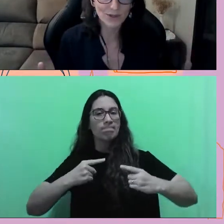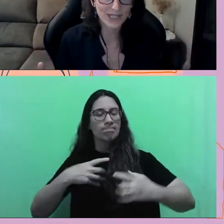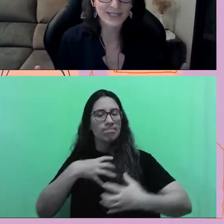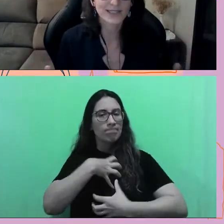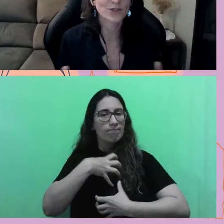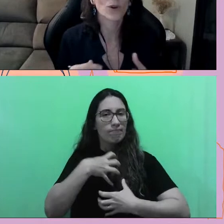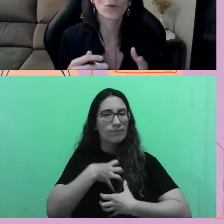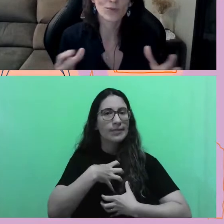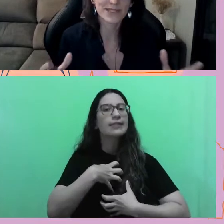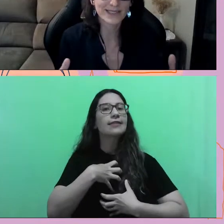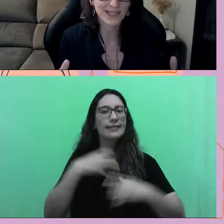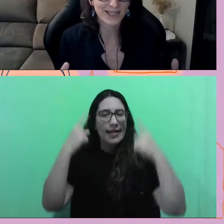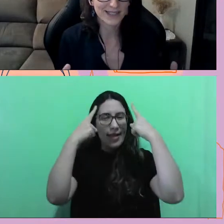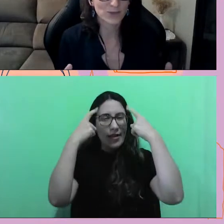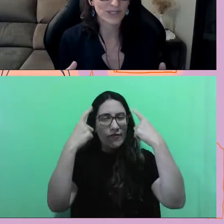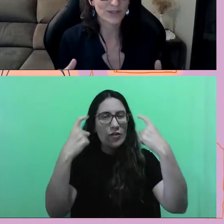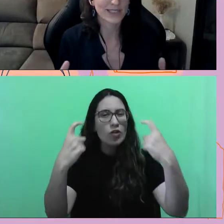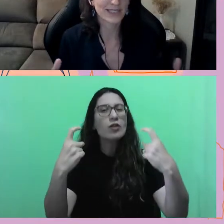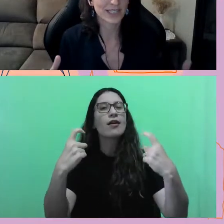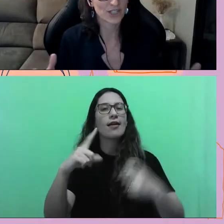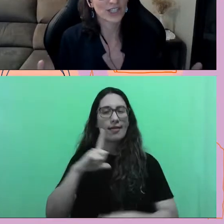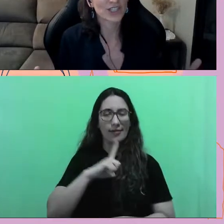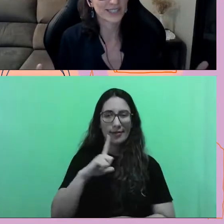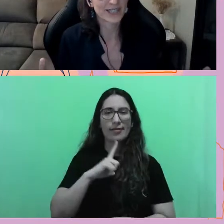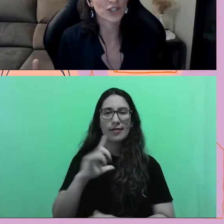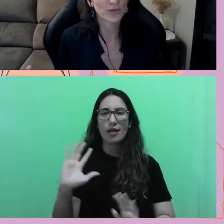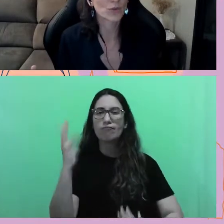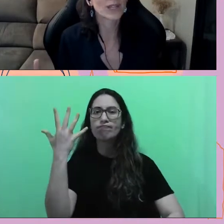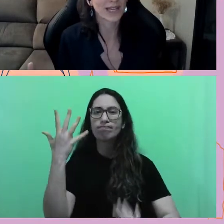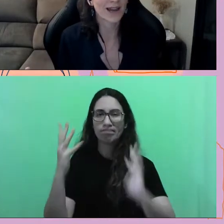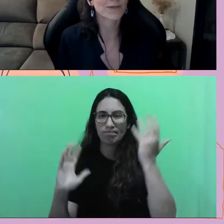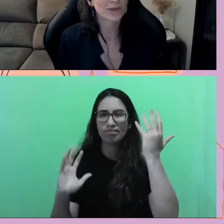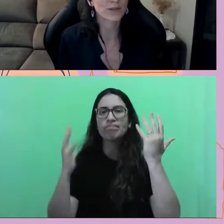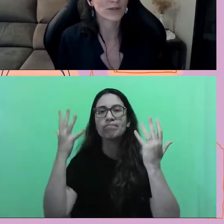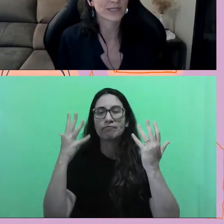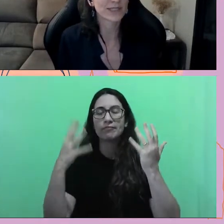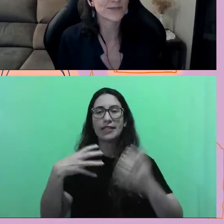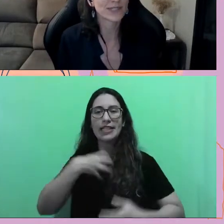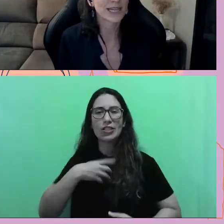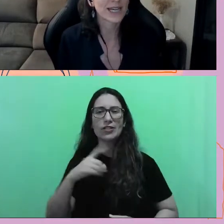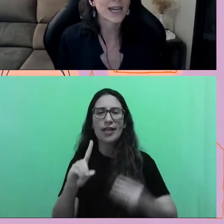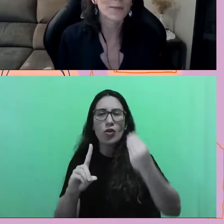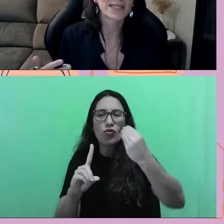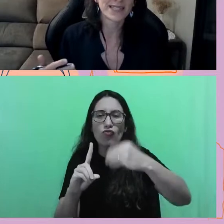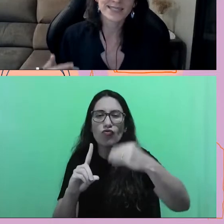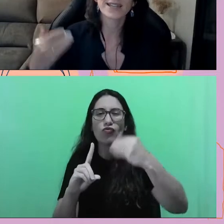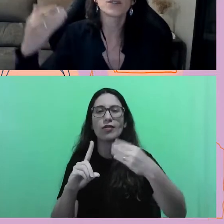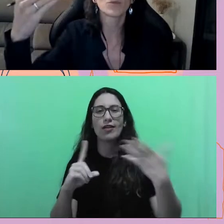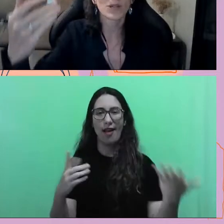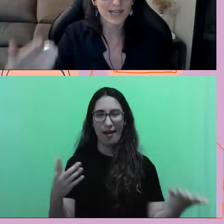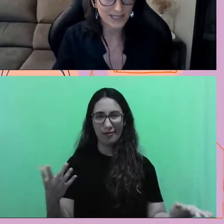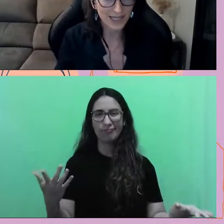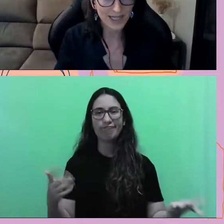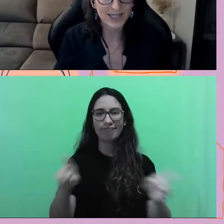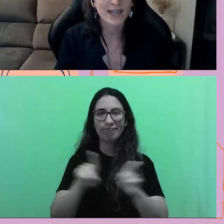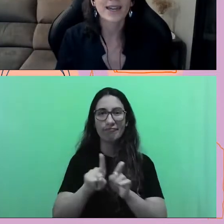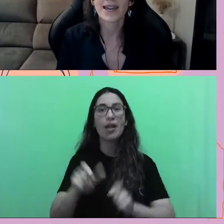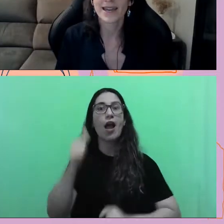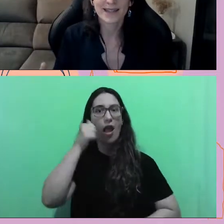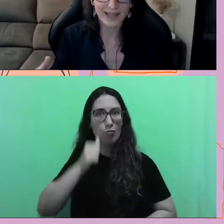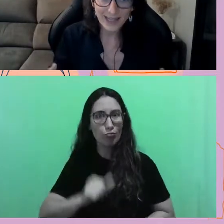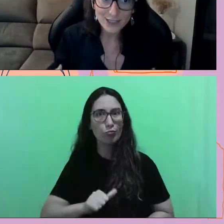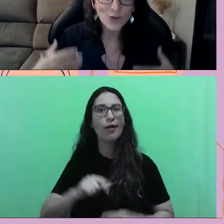algumas violências ou algumas situações em que a gente se sente vulnerável, inclusive, né? Mas aí ser uma mulher